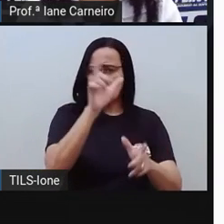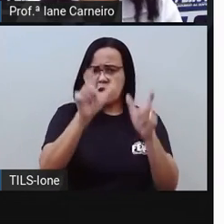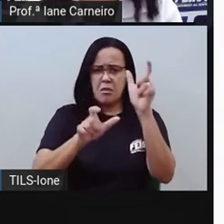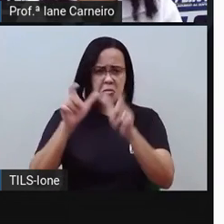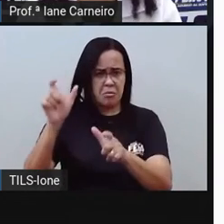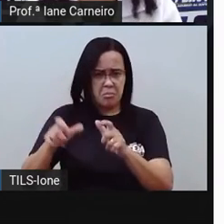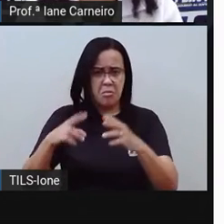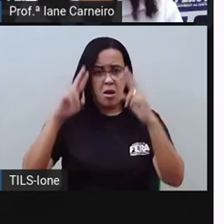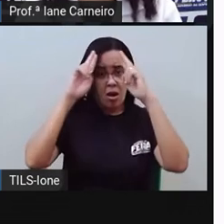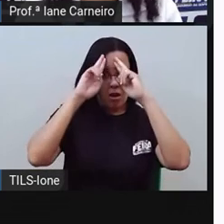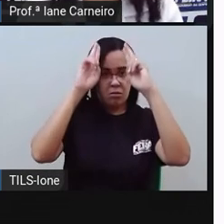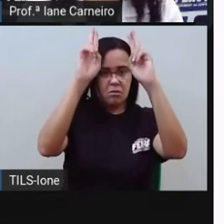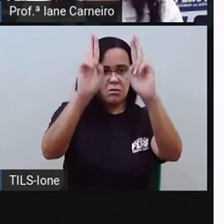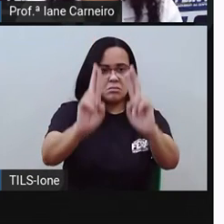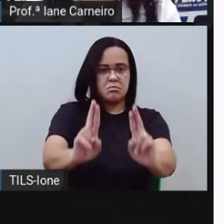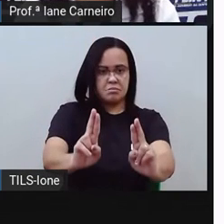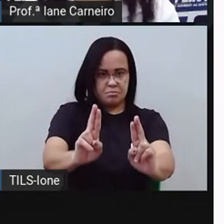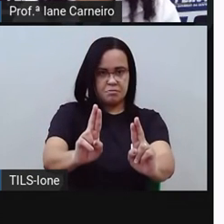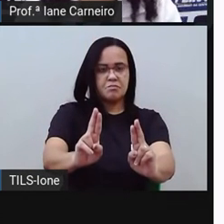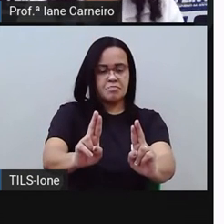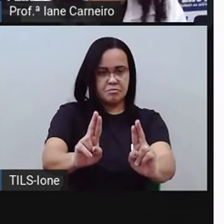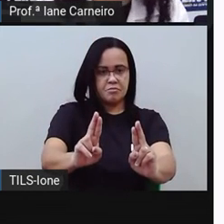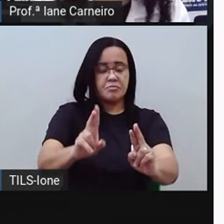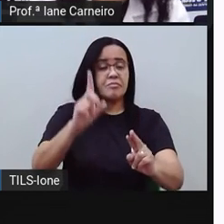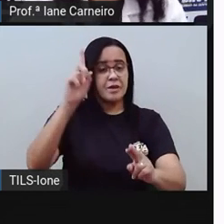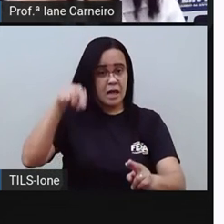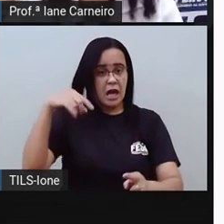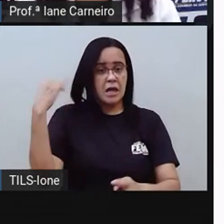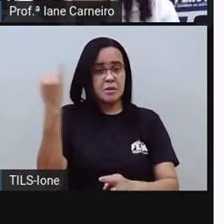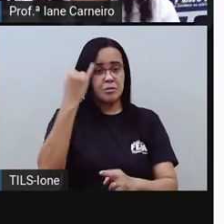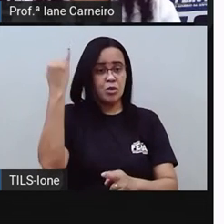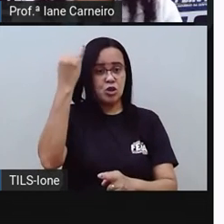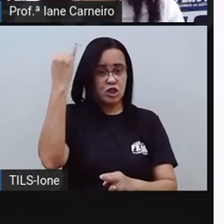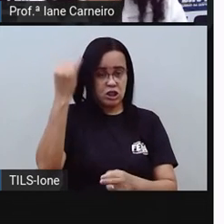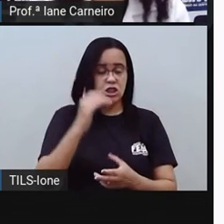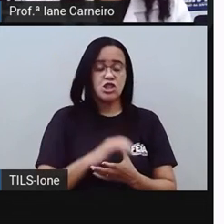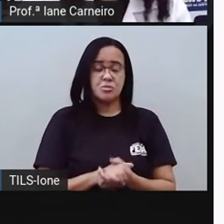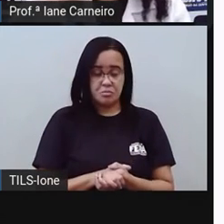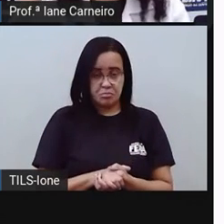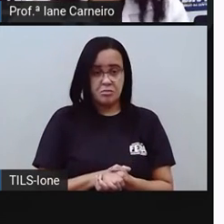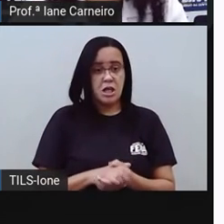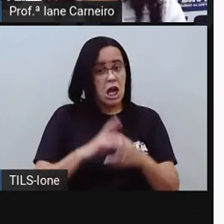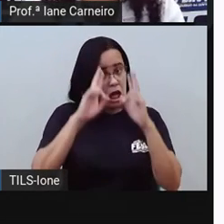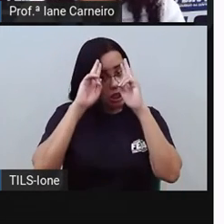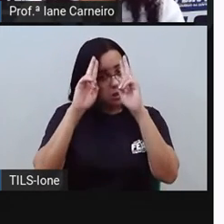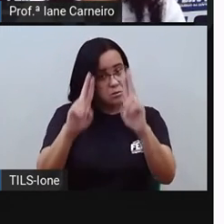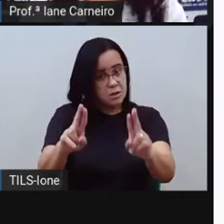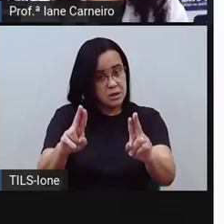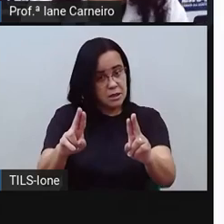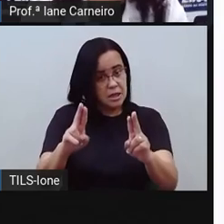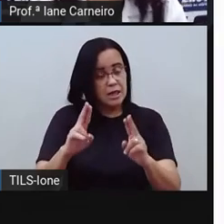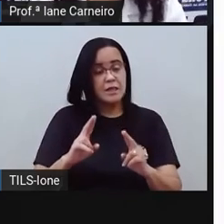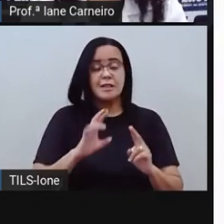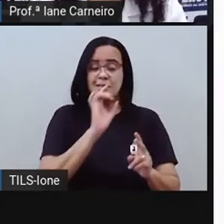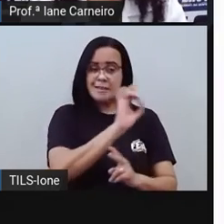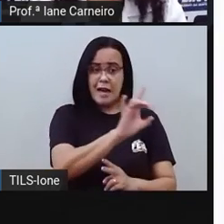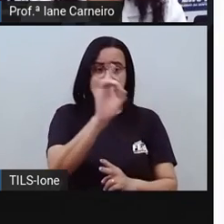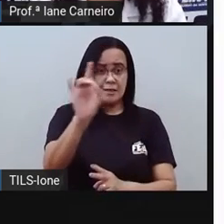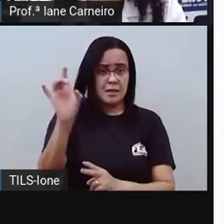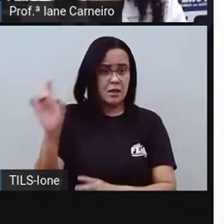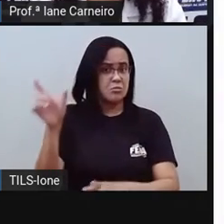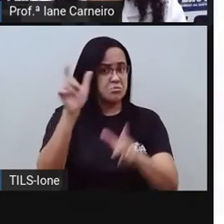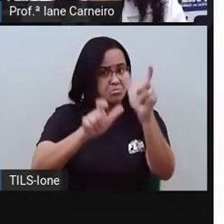o melhor caminho. Né, respeitar o outro, os gostos, né, o jeito de ser de cada um, tá